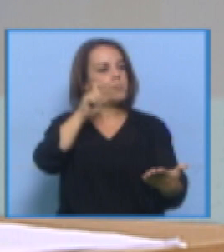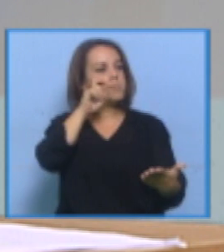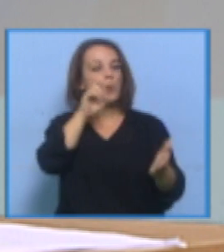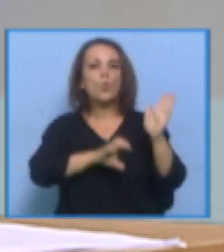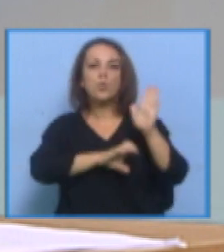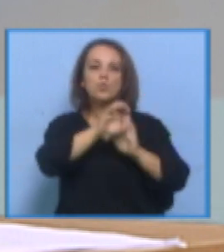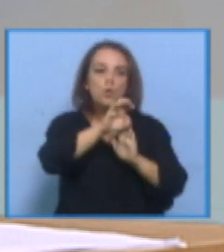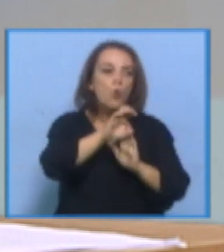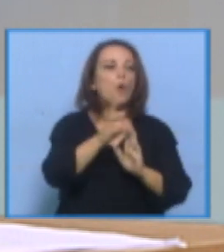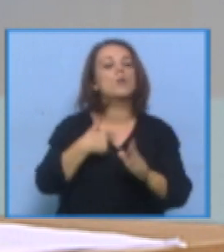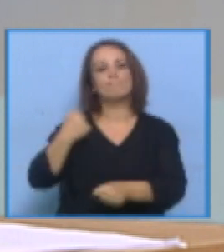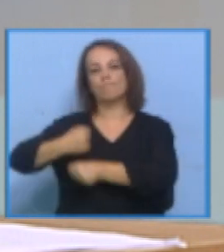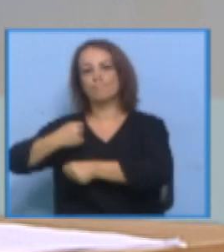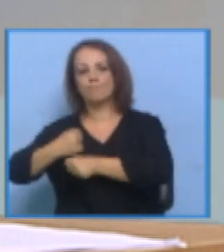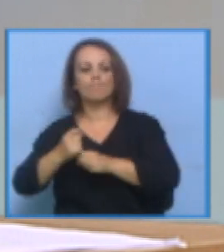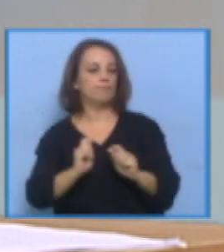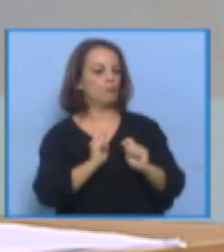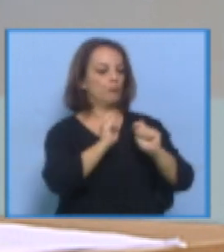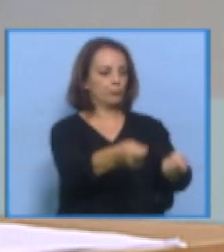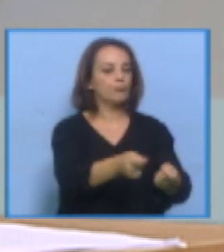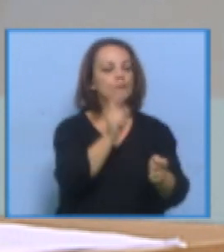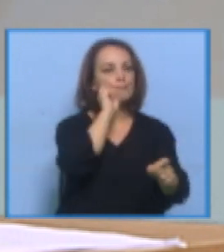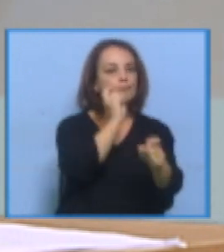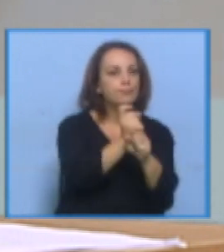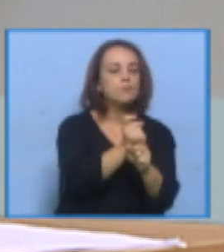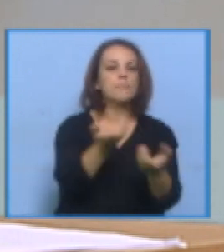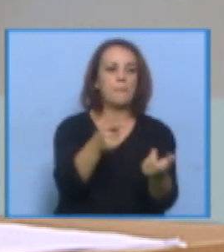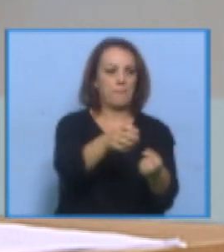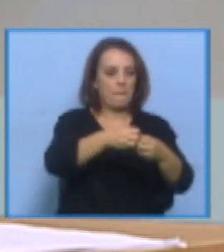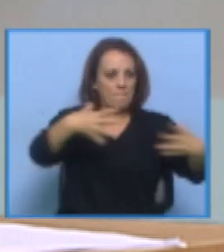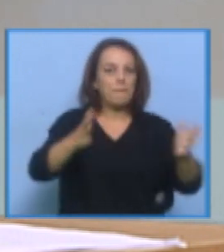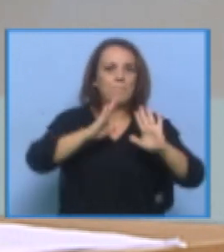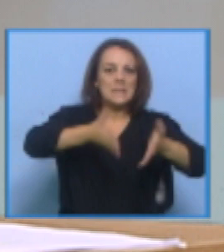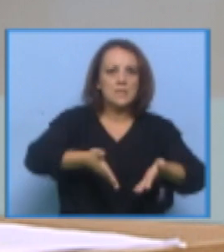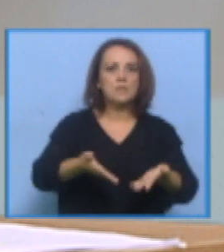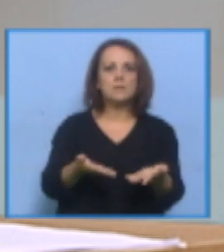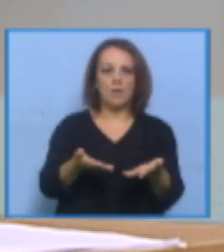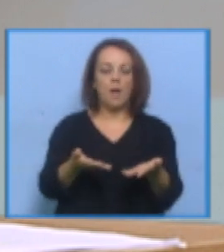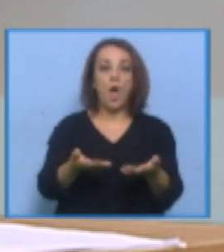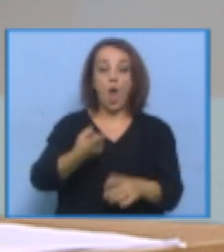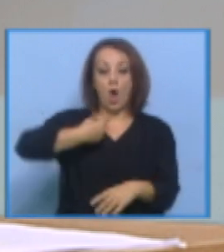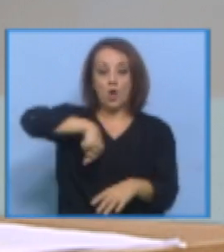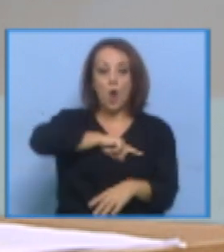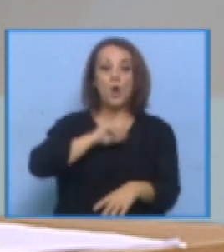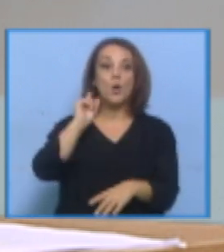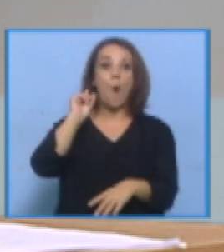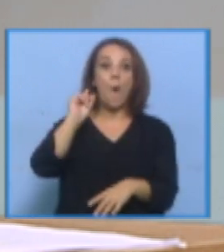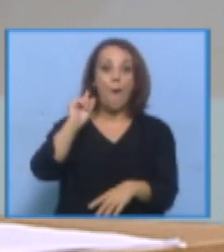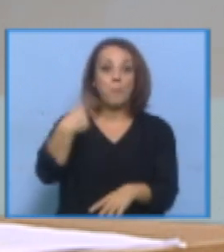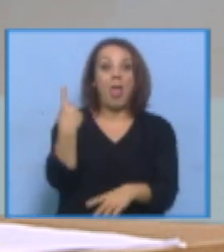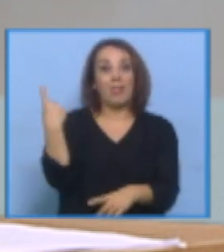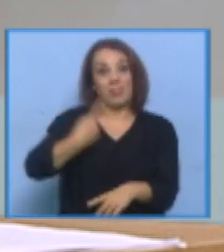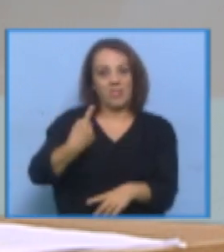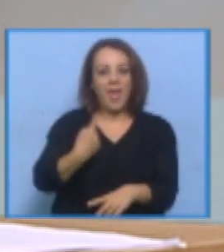enfim, entregá-los ao cuidado para conciliar o seu trabalho e família. Ora, o que nós deveríamos estar a inaugurar, digamos,